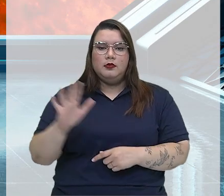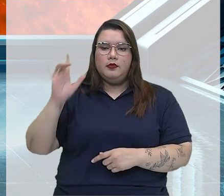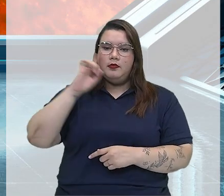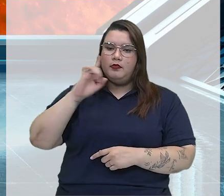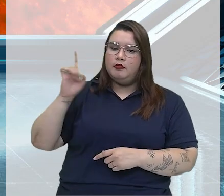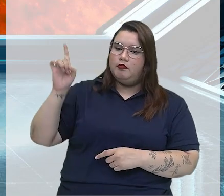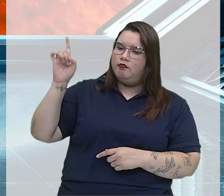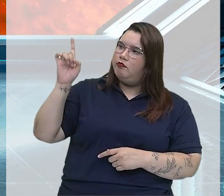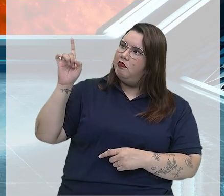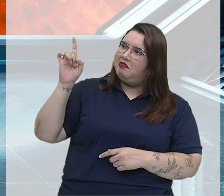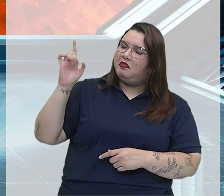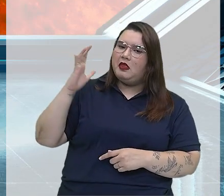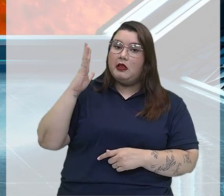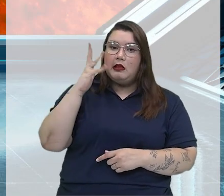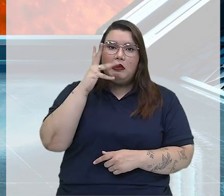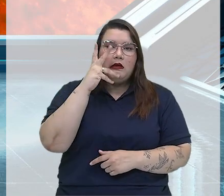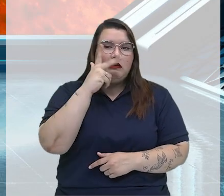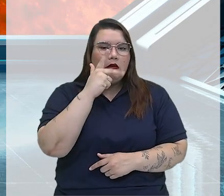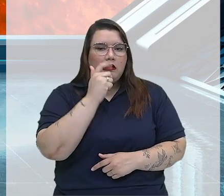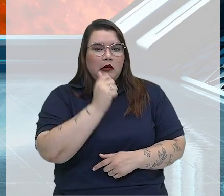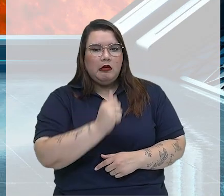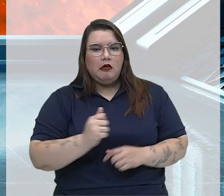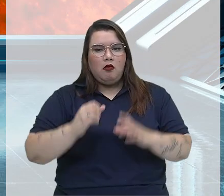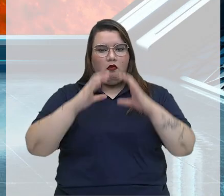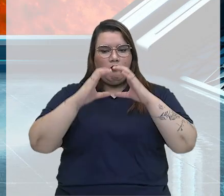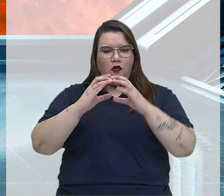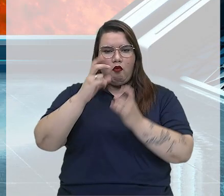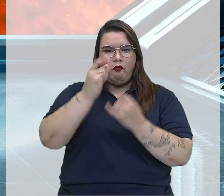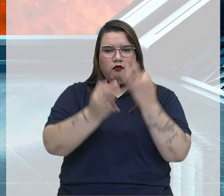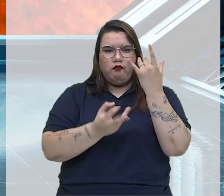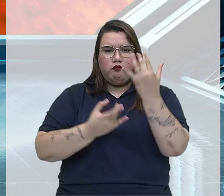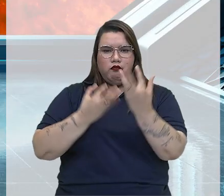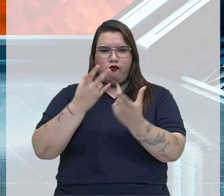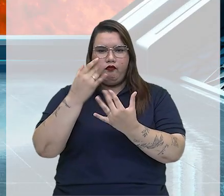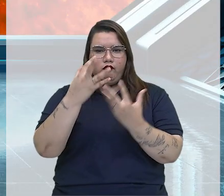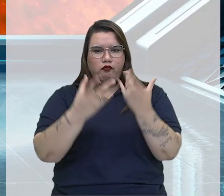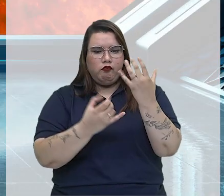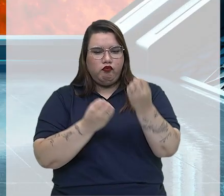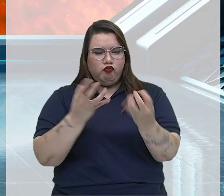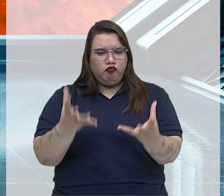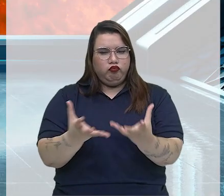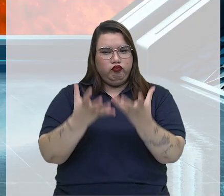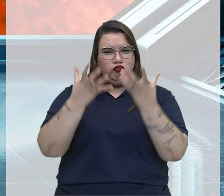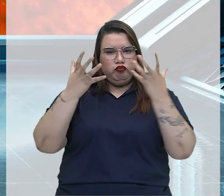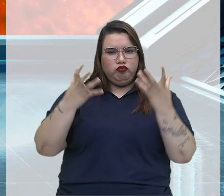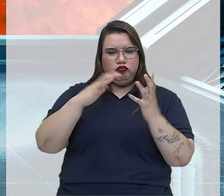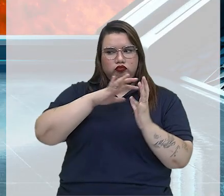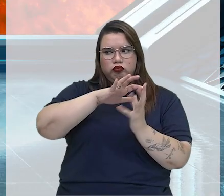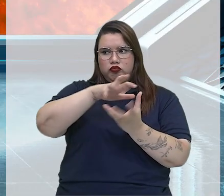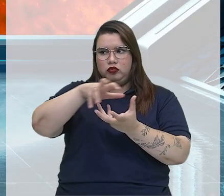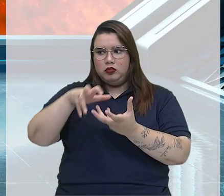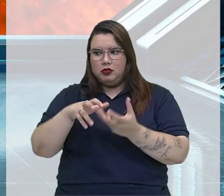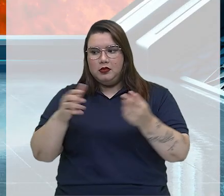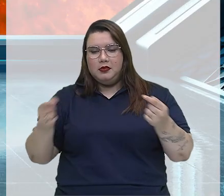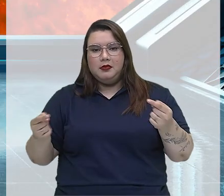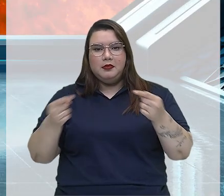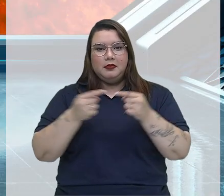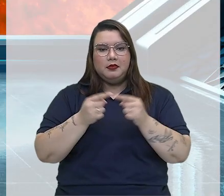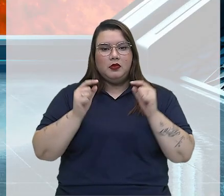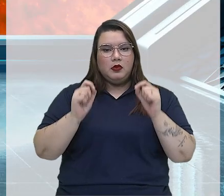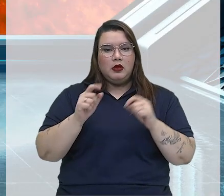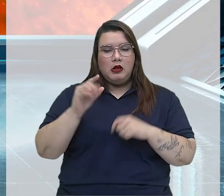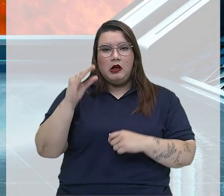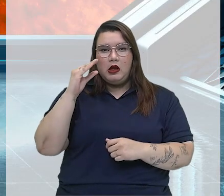imagem assim bonita, né, do Sol, uma bola de fogo incandescente, que ela faz com que